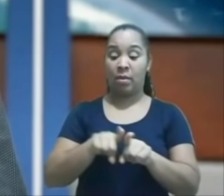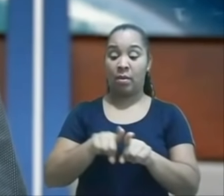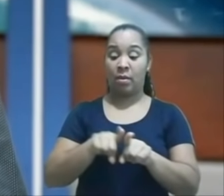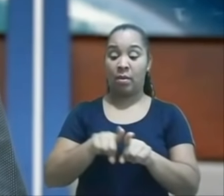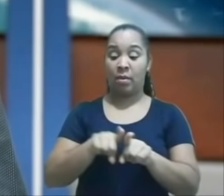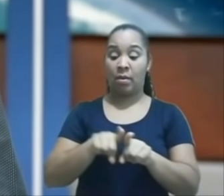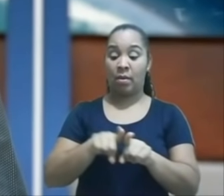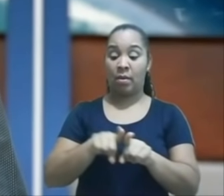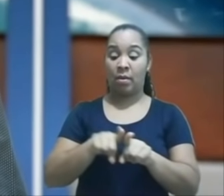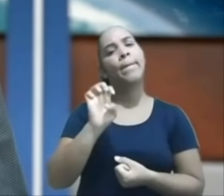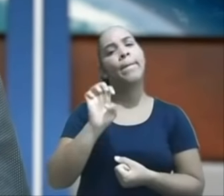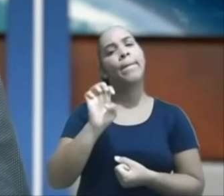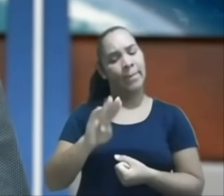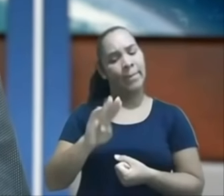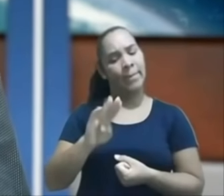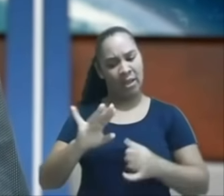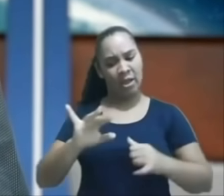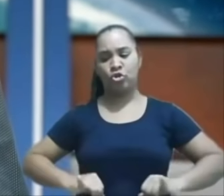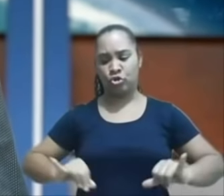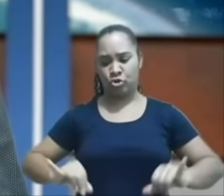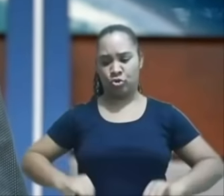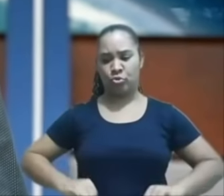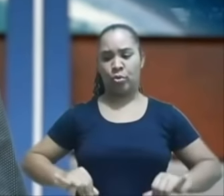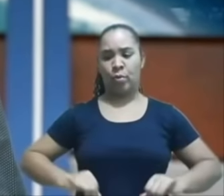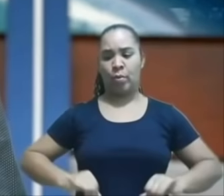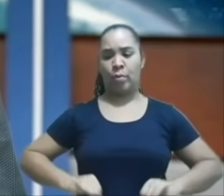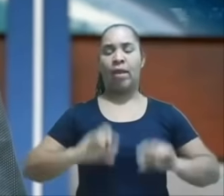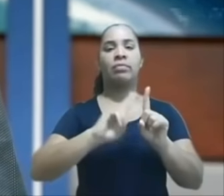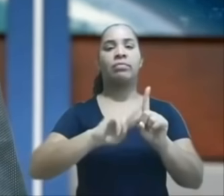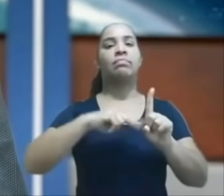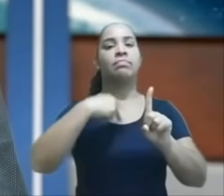pessoas equilibradas. De qualquer forma,